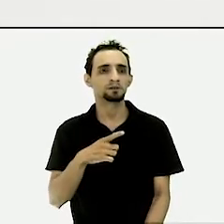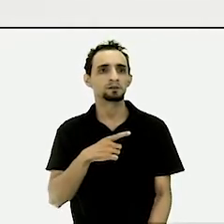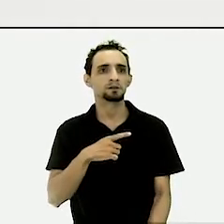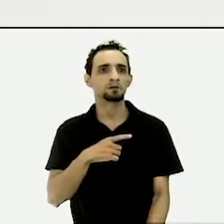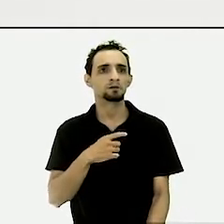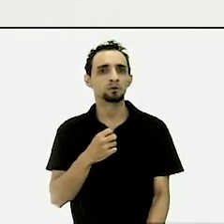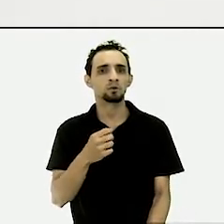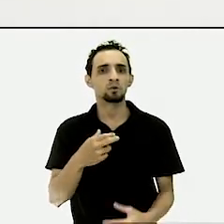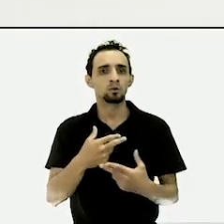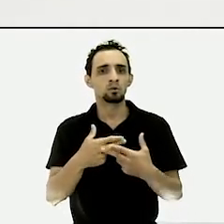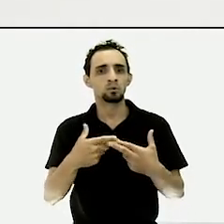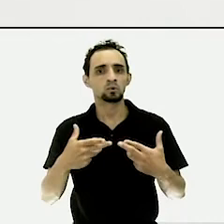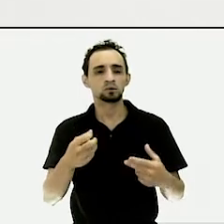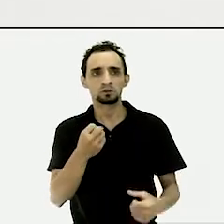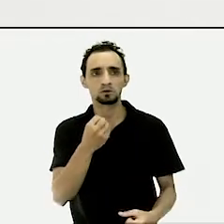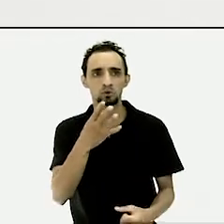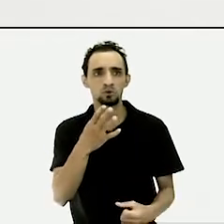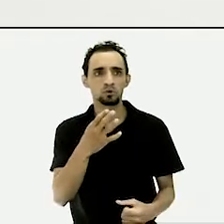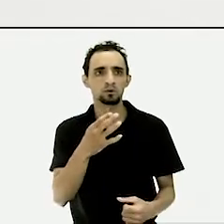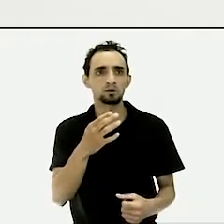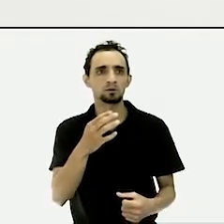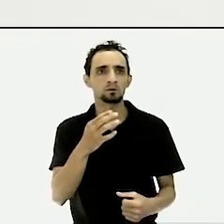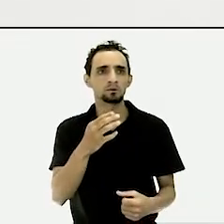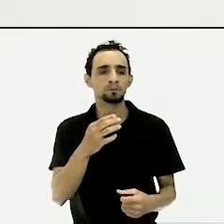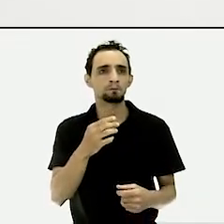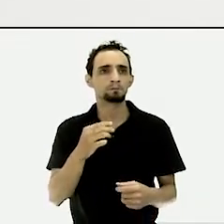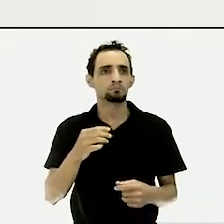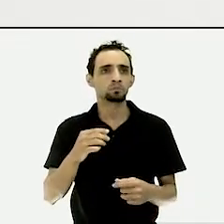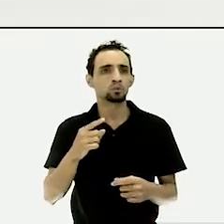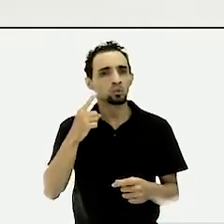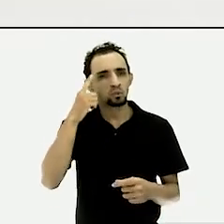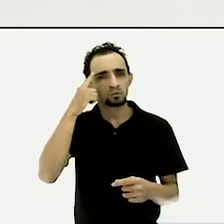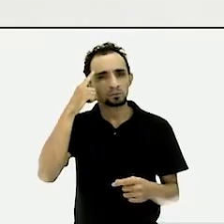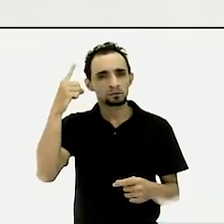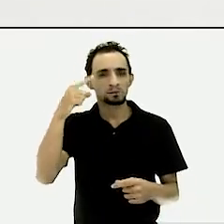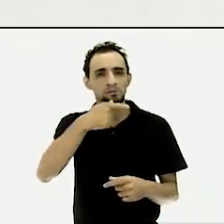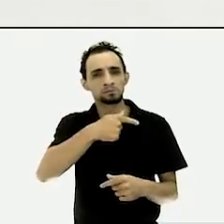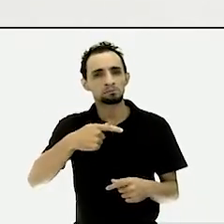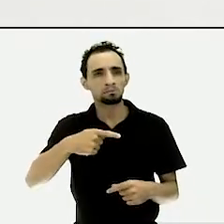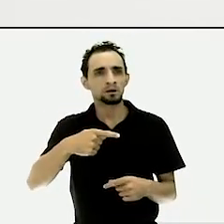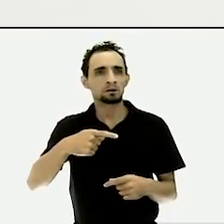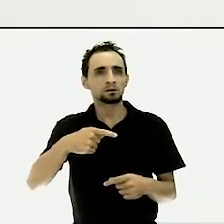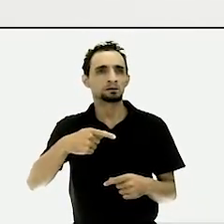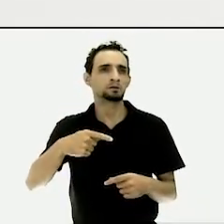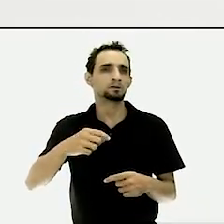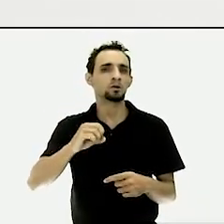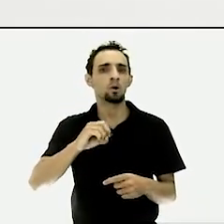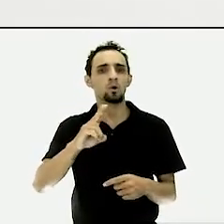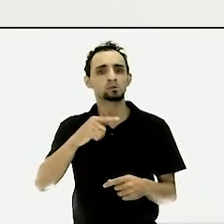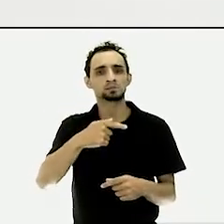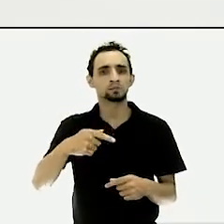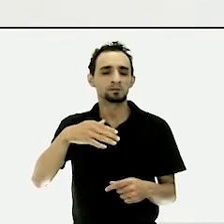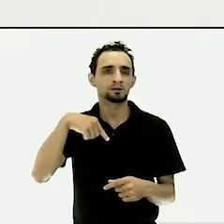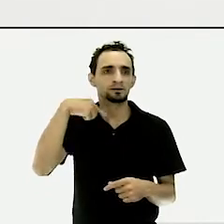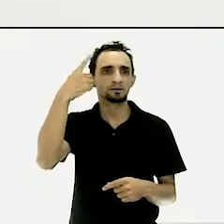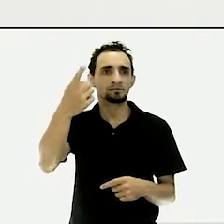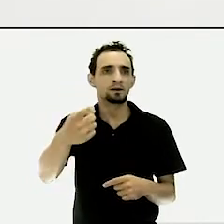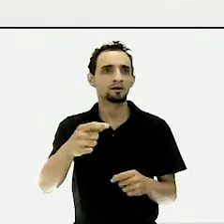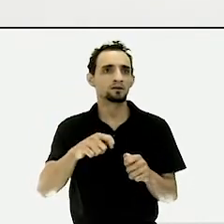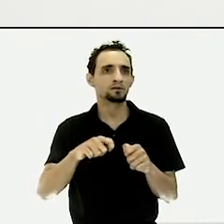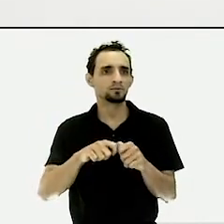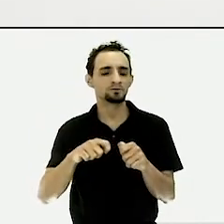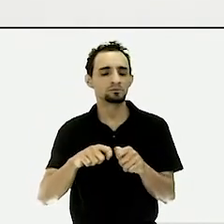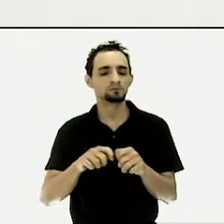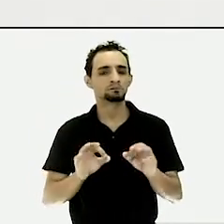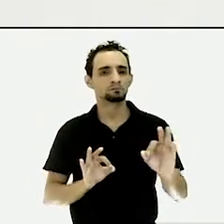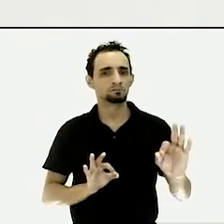história. Então, fiquem tranquilos, não haverá nada. Não haverá nada que vai prejudicar vocês. É um projeto